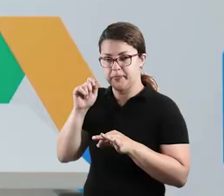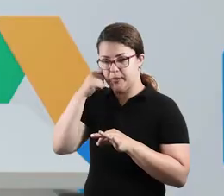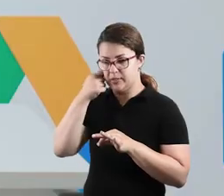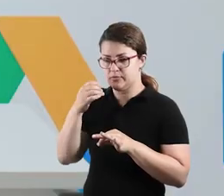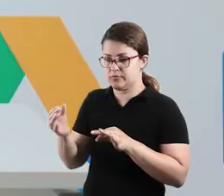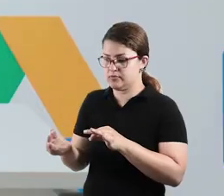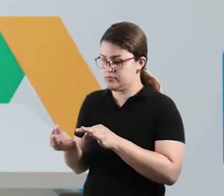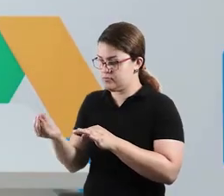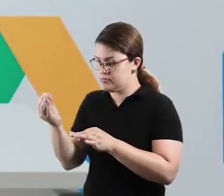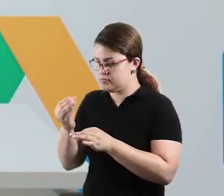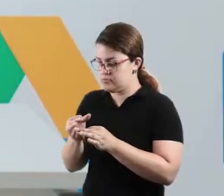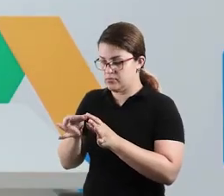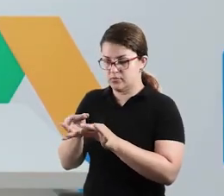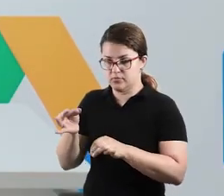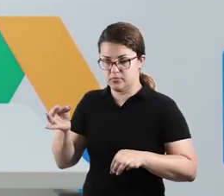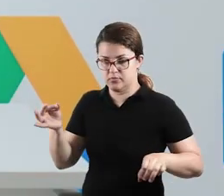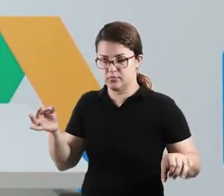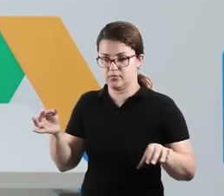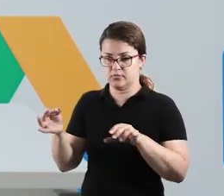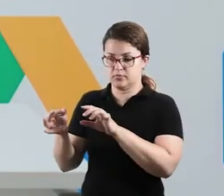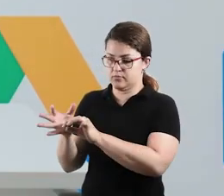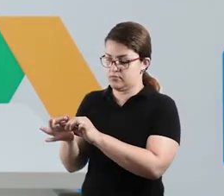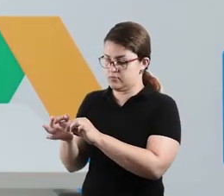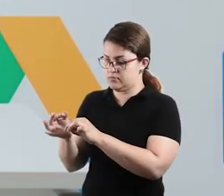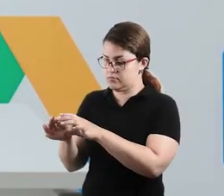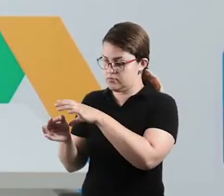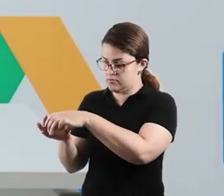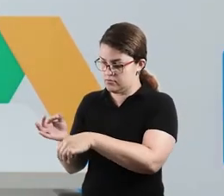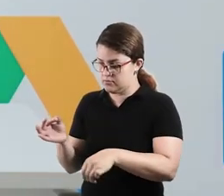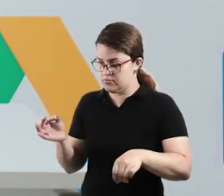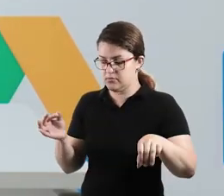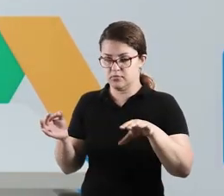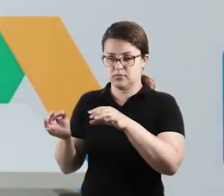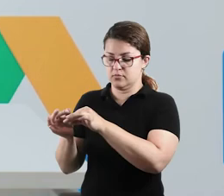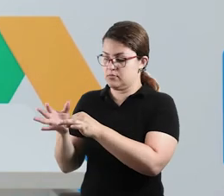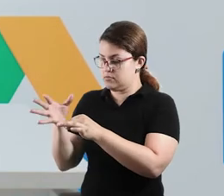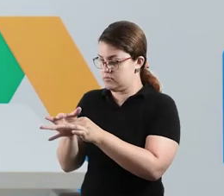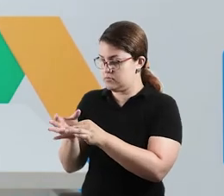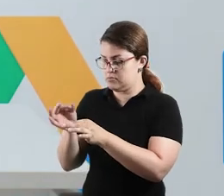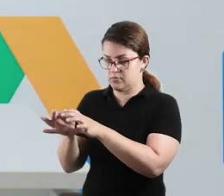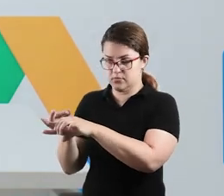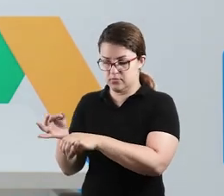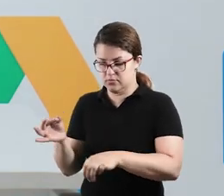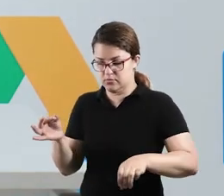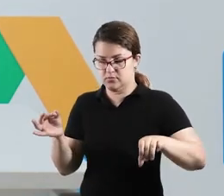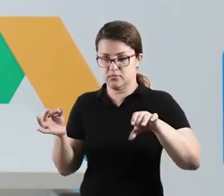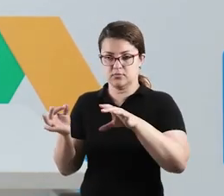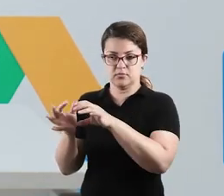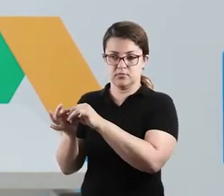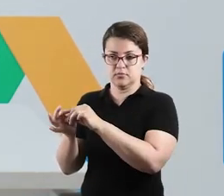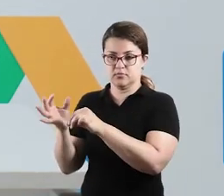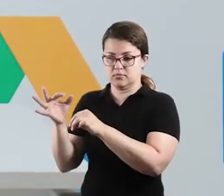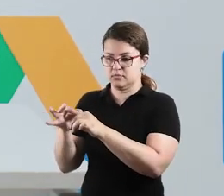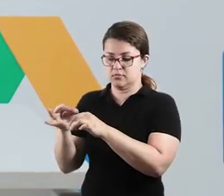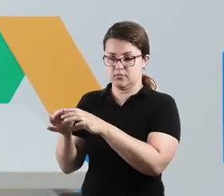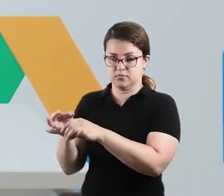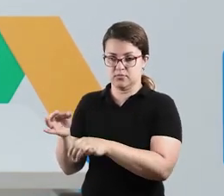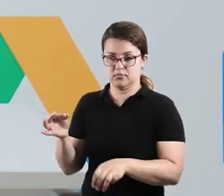aqui o preto, que é o que eu tenho mais. Vocês também vejam os rolinhos que vocês têm maior quantidade.